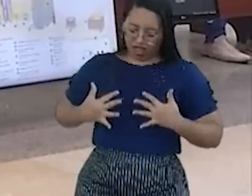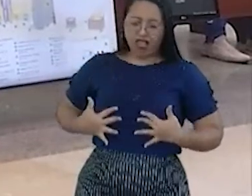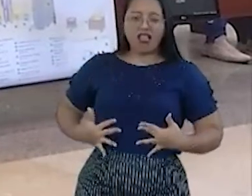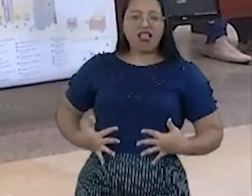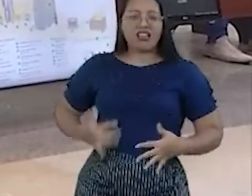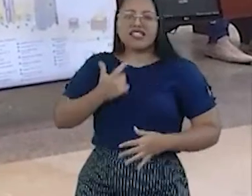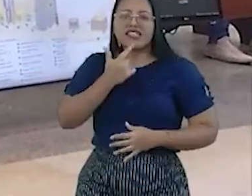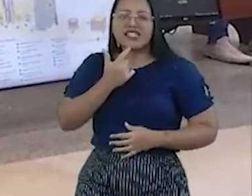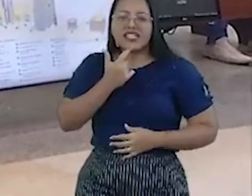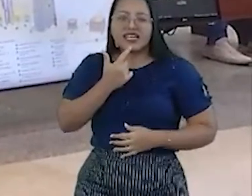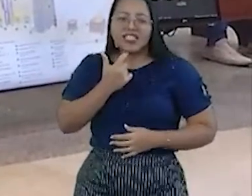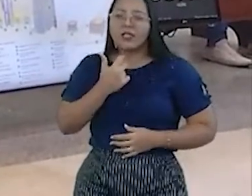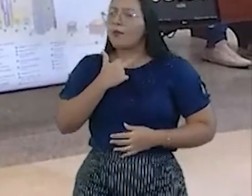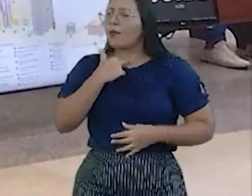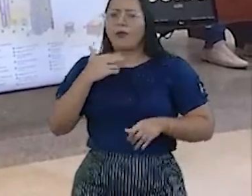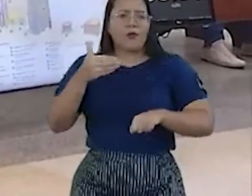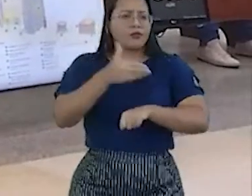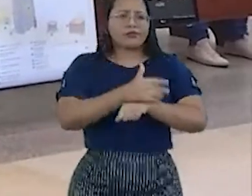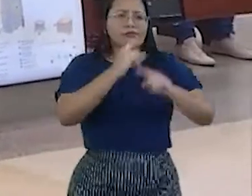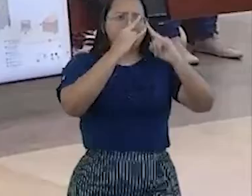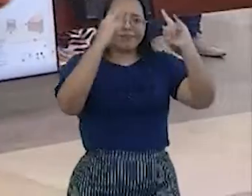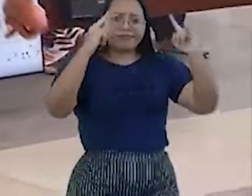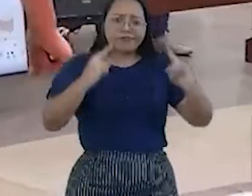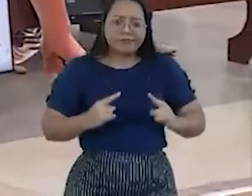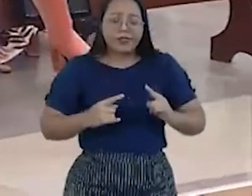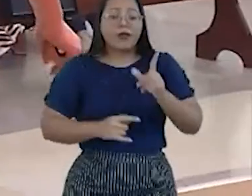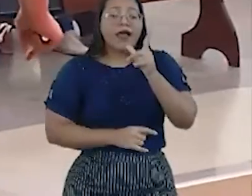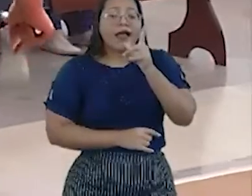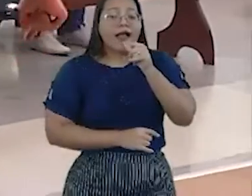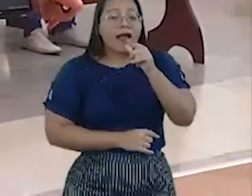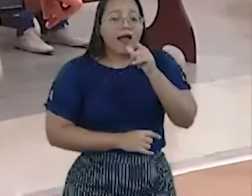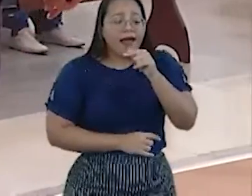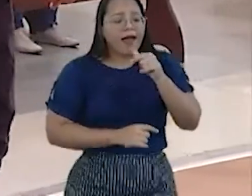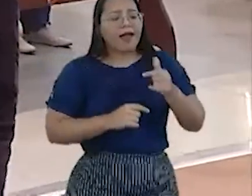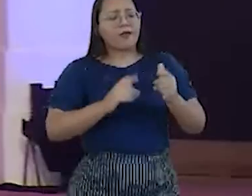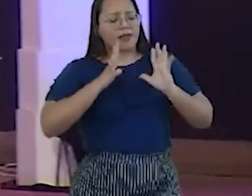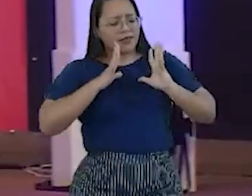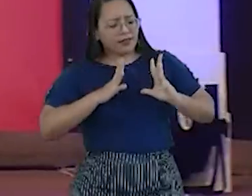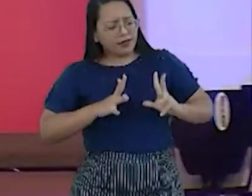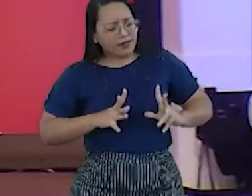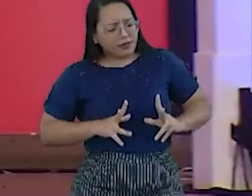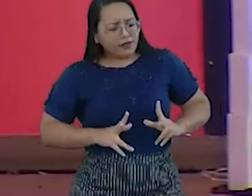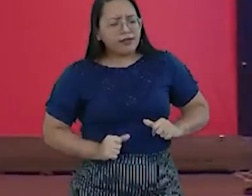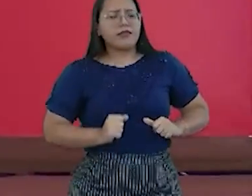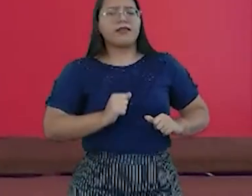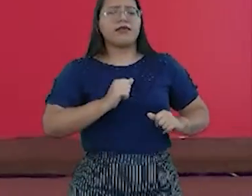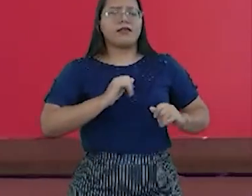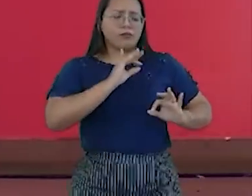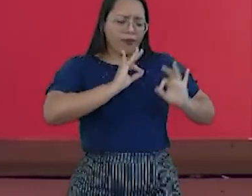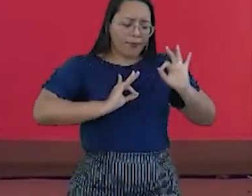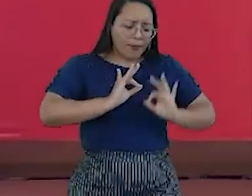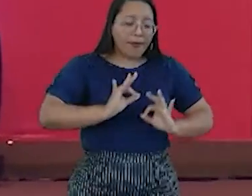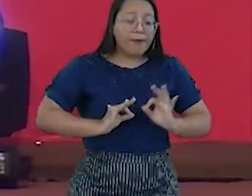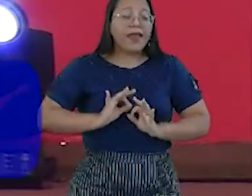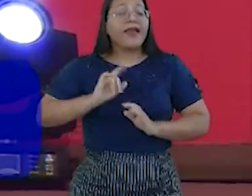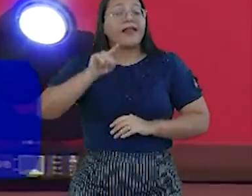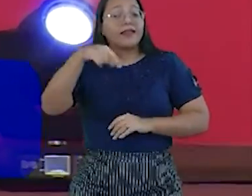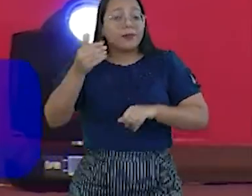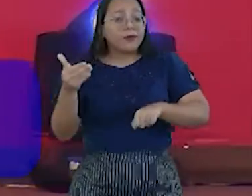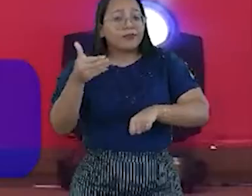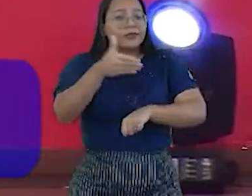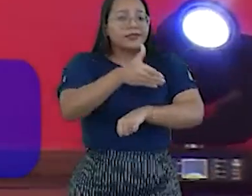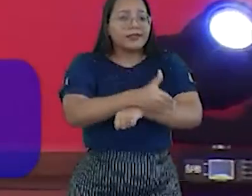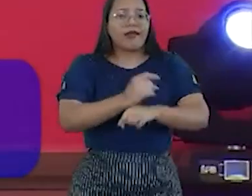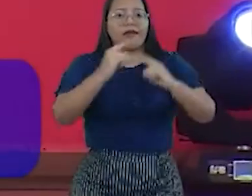fazia? Ele se lavava aqui nessa bacia e representa a santidade. Ninguém pode se apresentar perante Deus de qualquer forma. Você tem